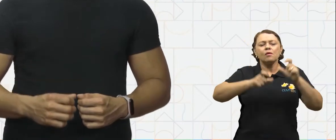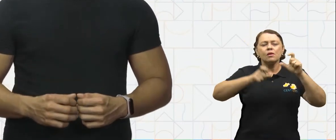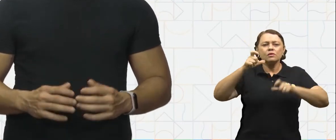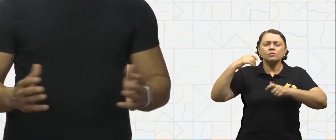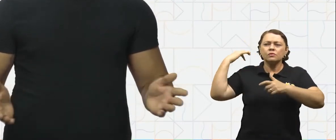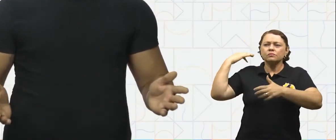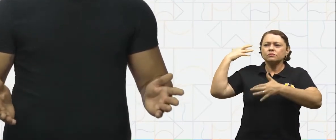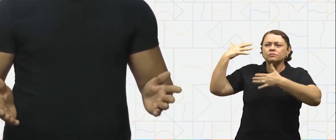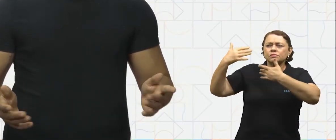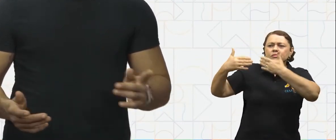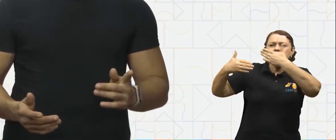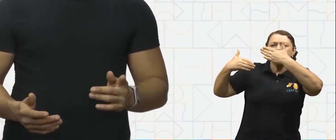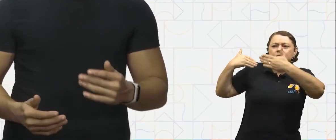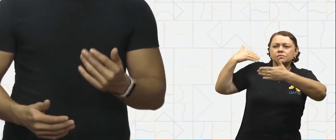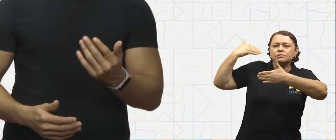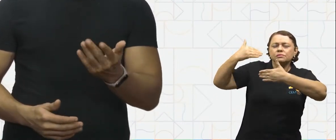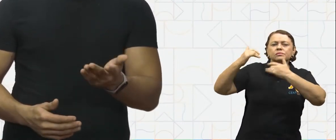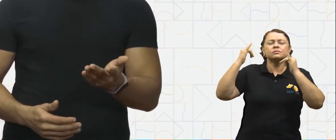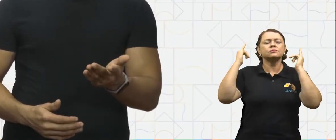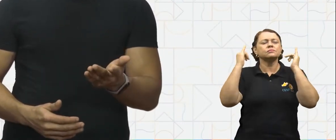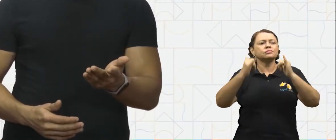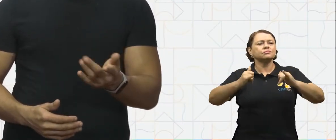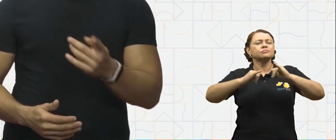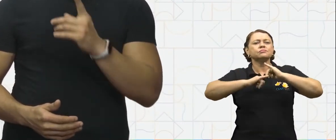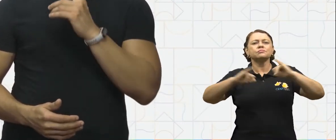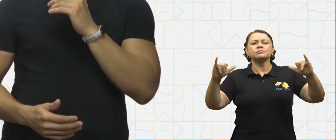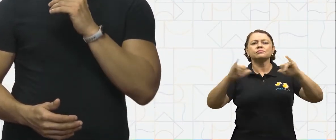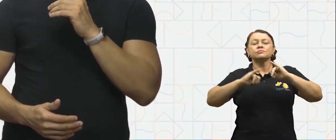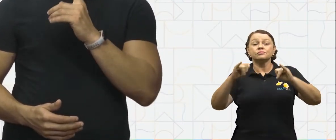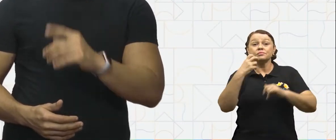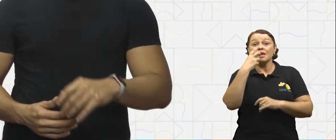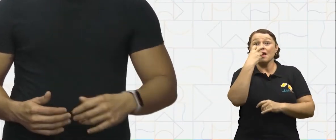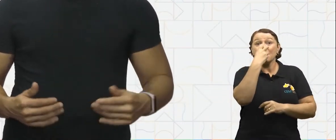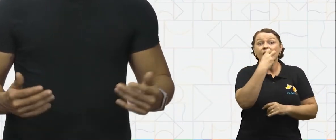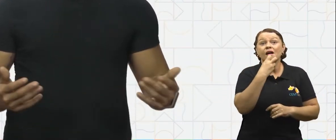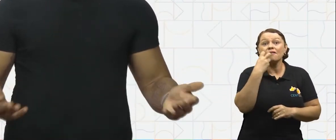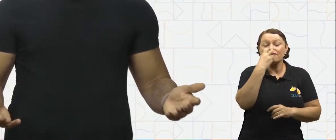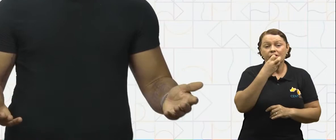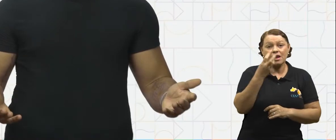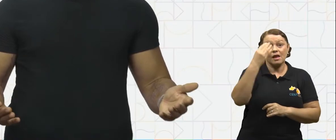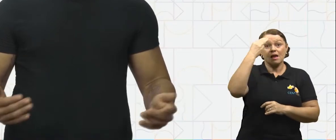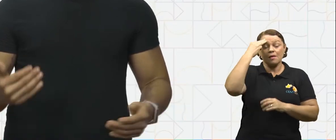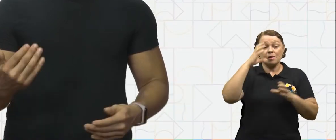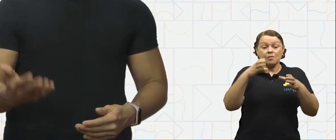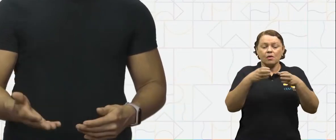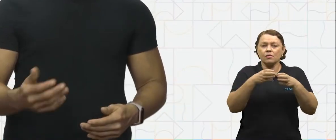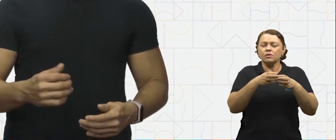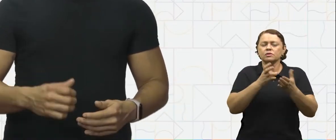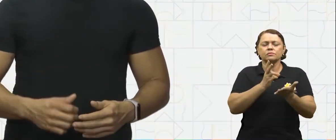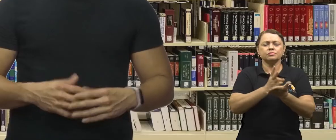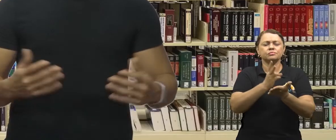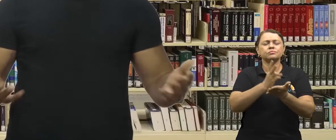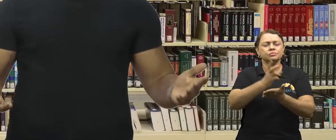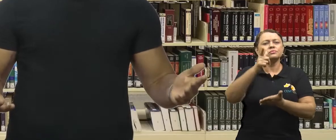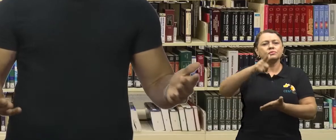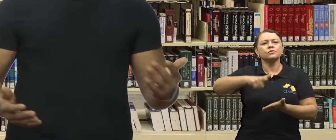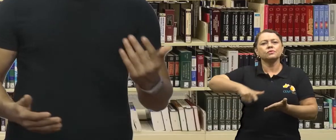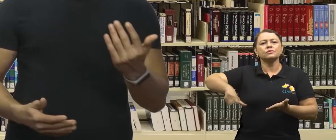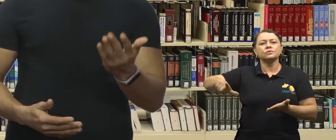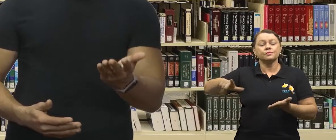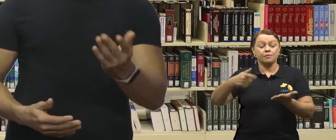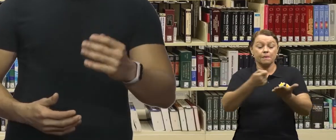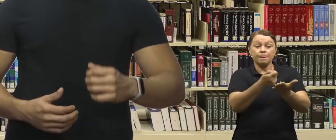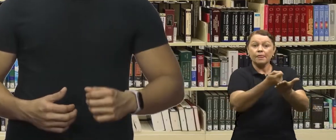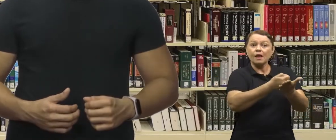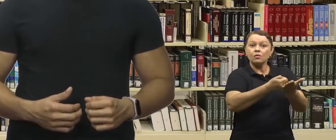geração. Assim, através da oralidade, ou seja, da fala, a memória coletiva vai sendo mantida. Os livros